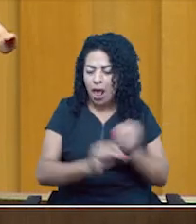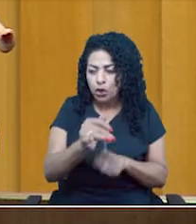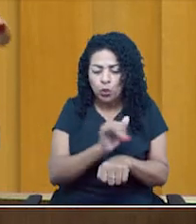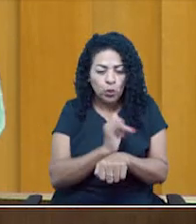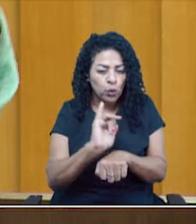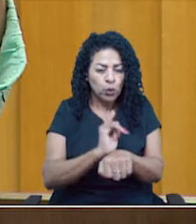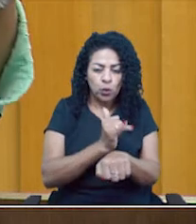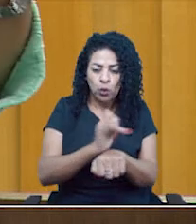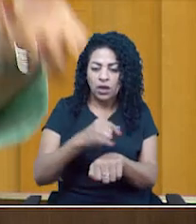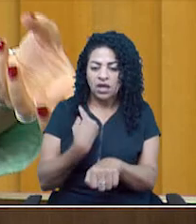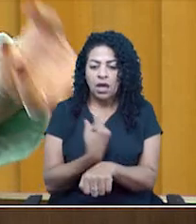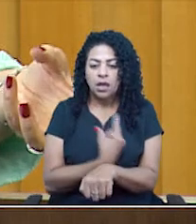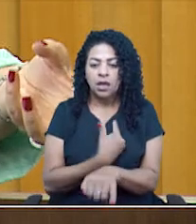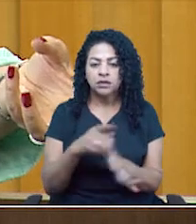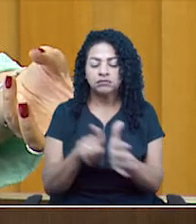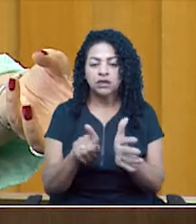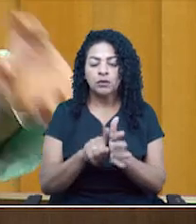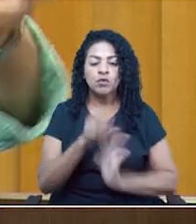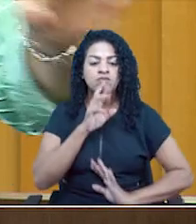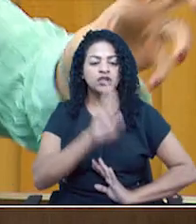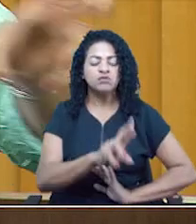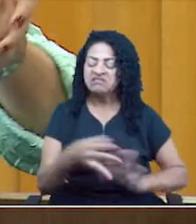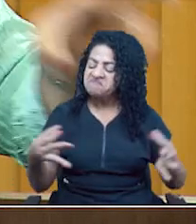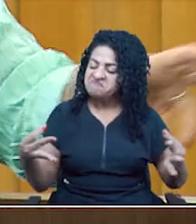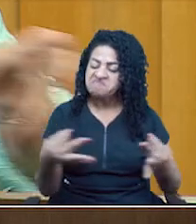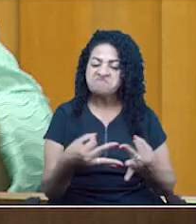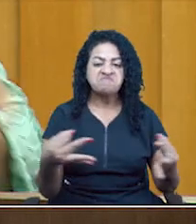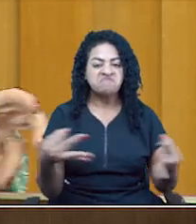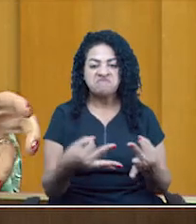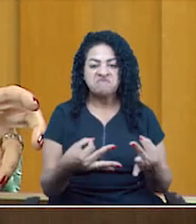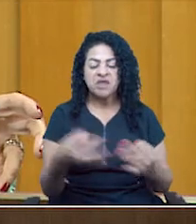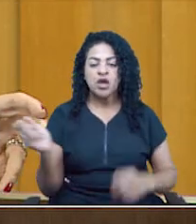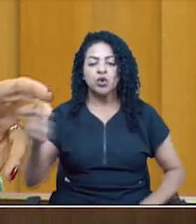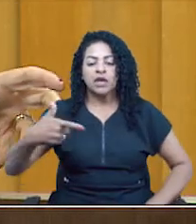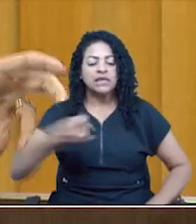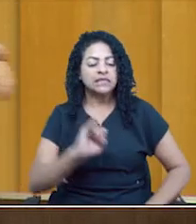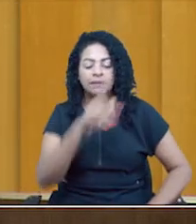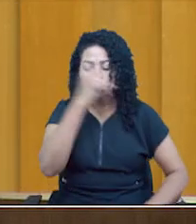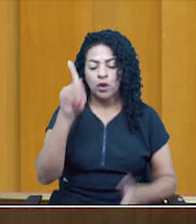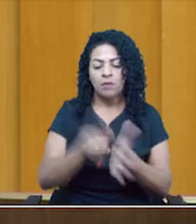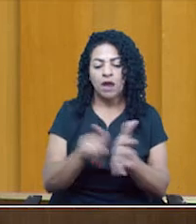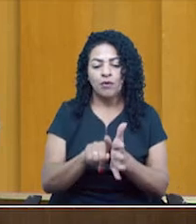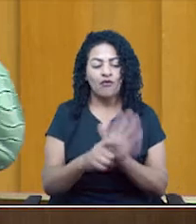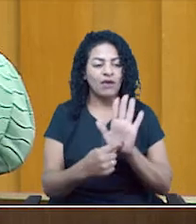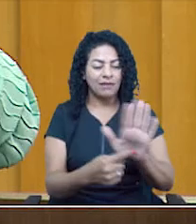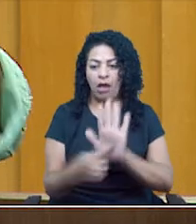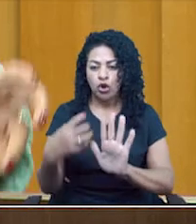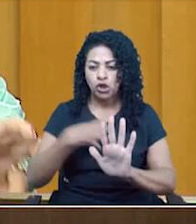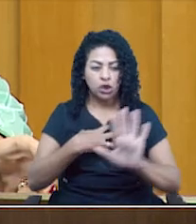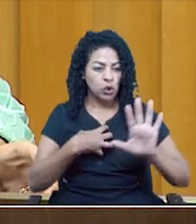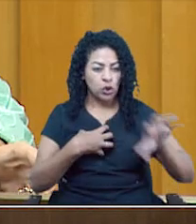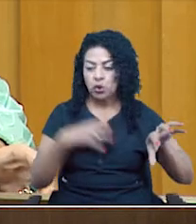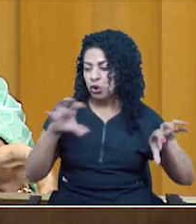levar a um resultado muito melhor do que se cada um apresentar a sua forma de manifestação, a sua